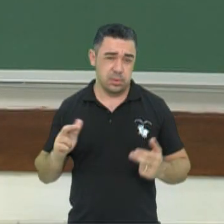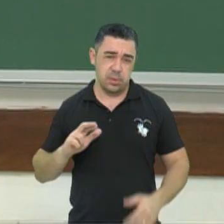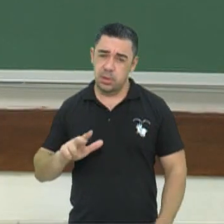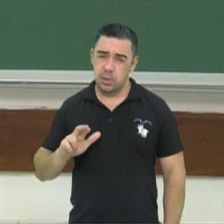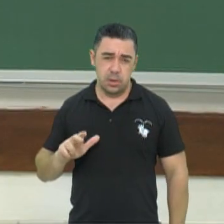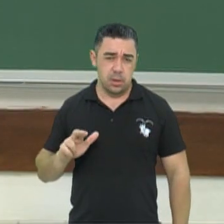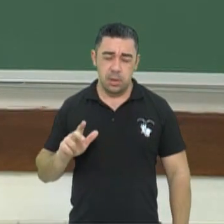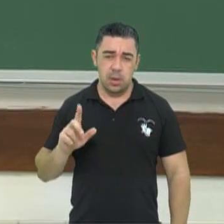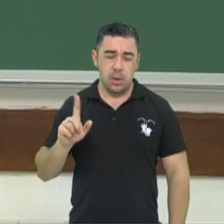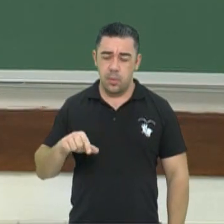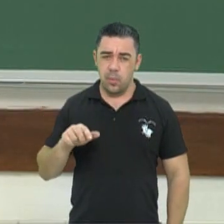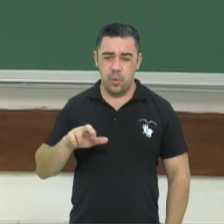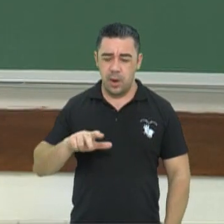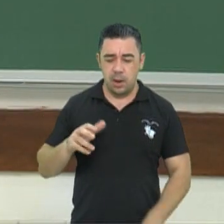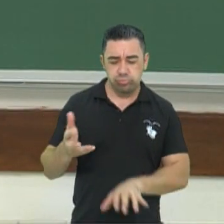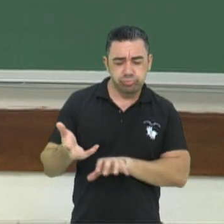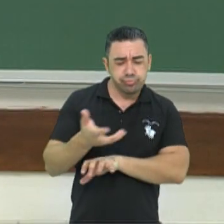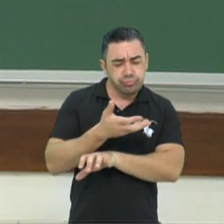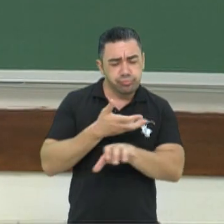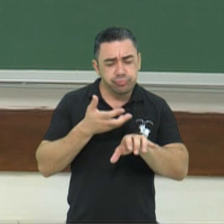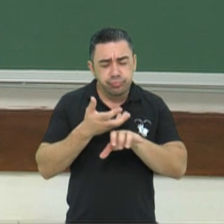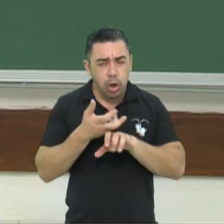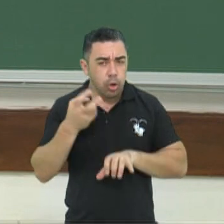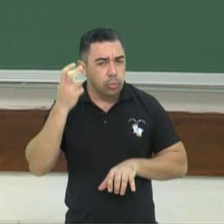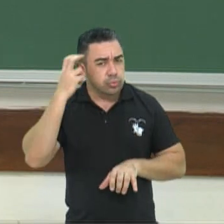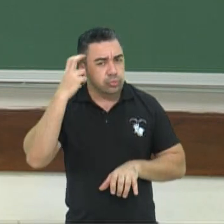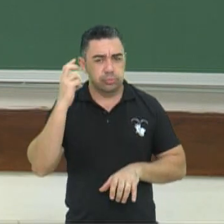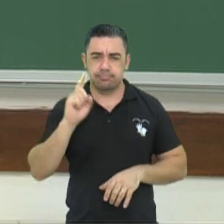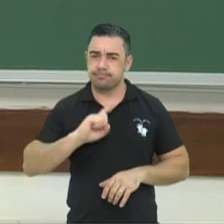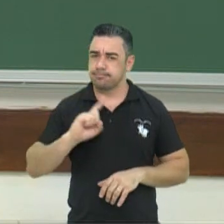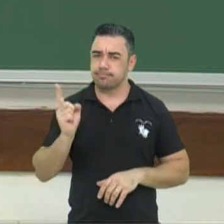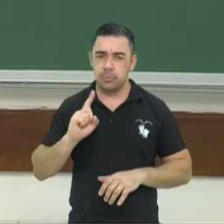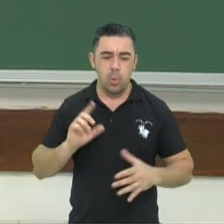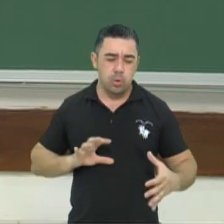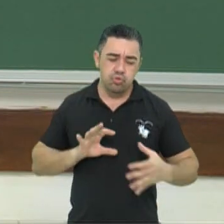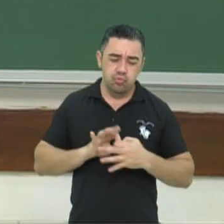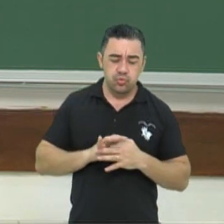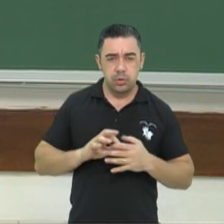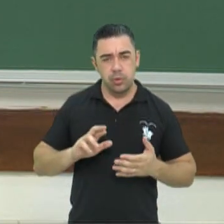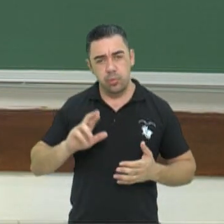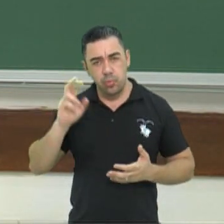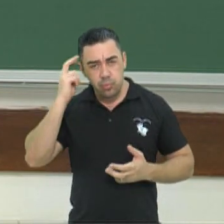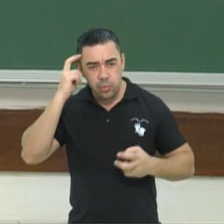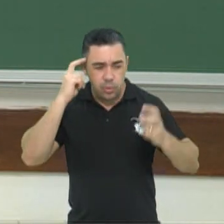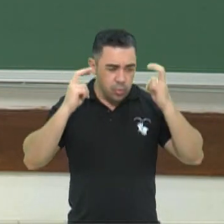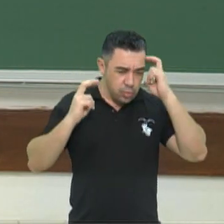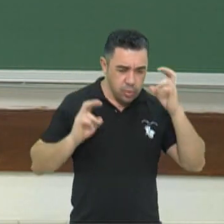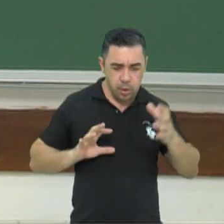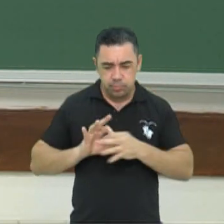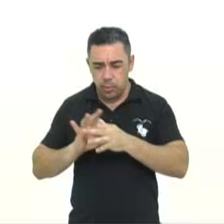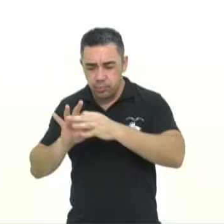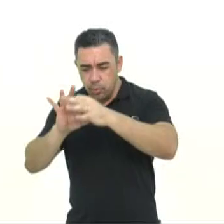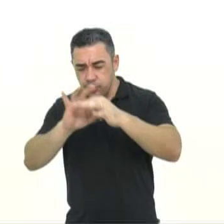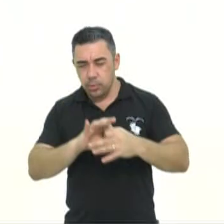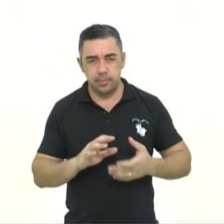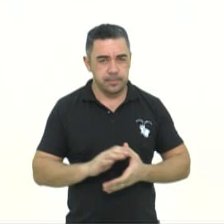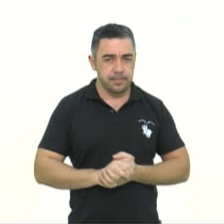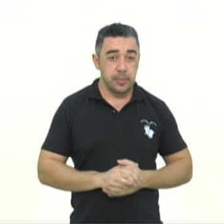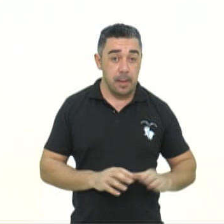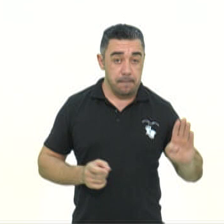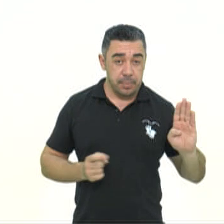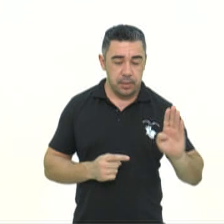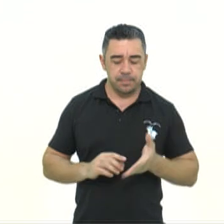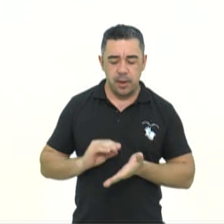está promovendo uma interculturalidade, a gente não está promovendo uma junção de coisas diferentes. Então, essa não é. Alternativa B é